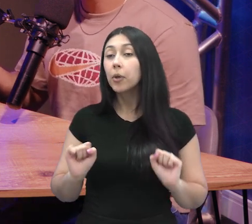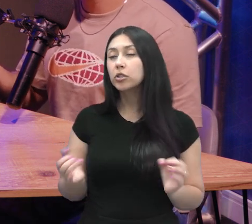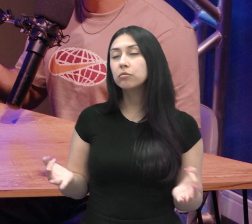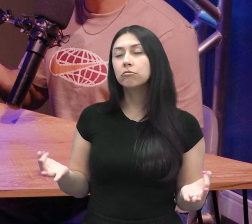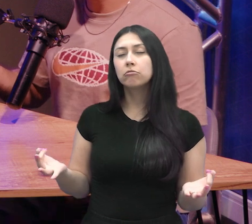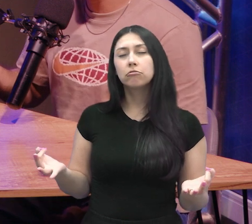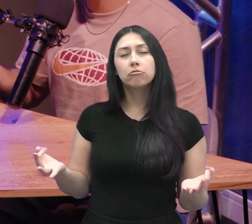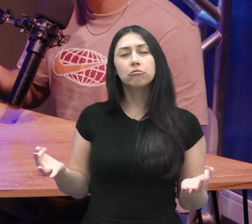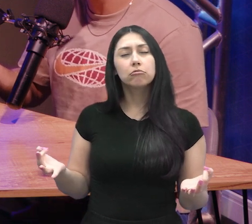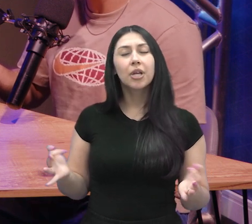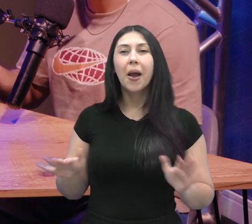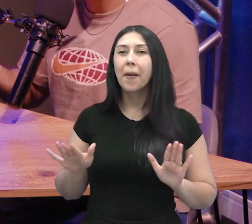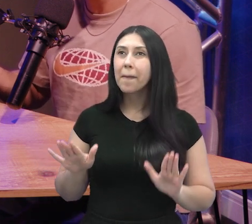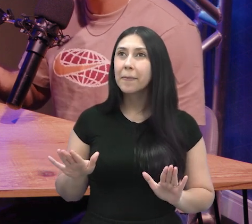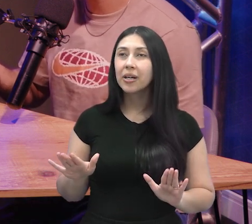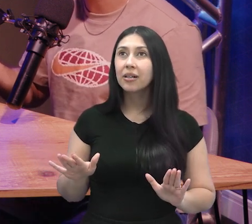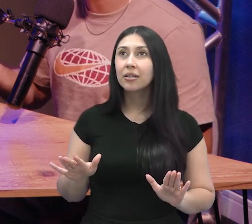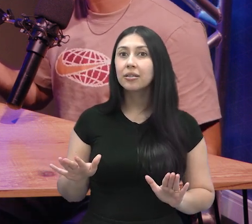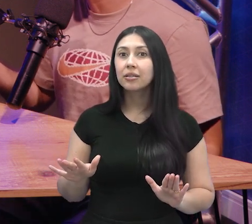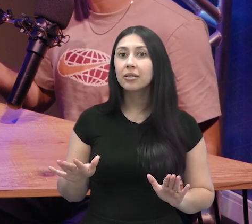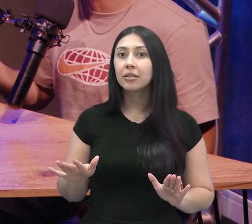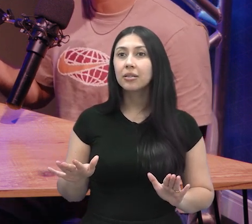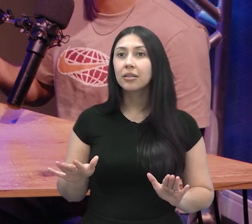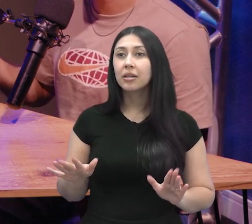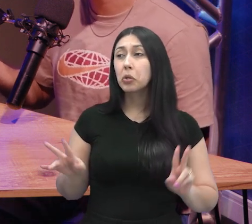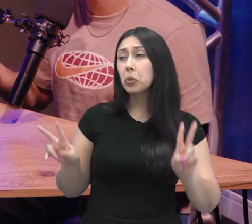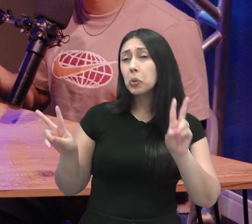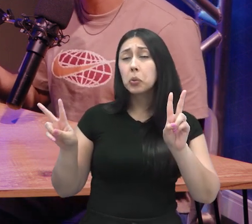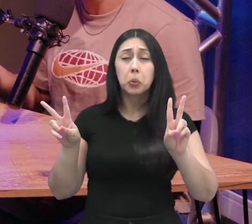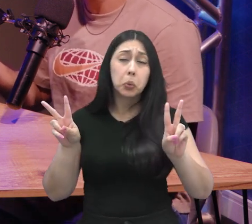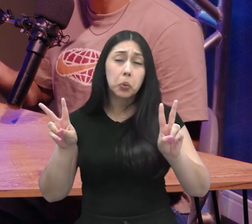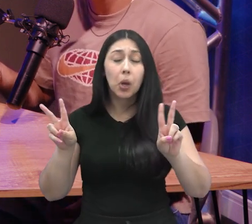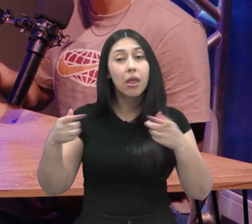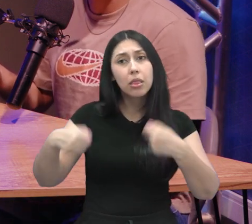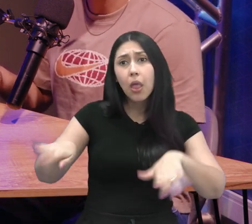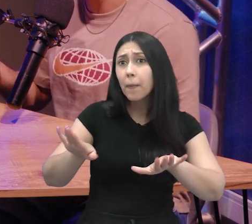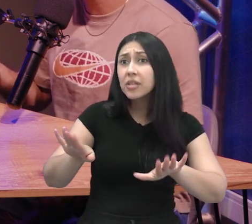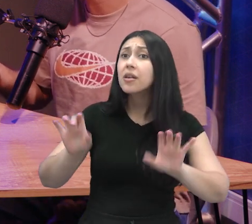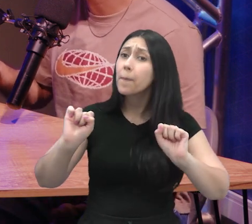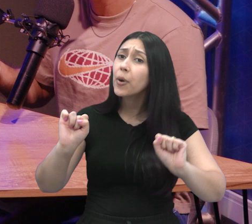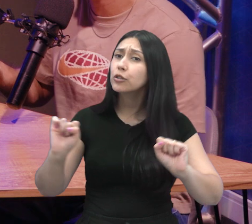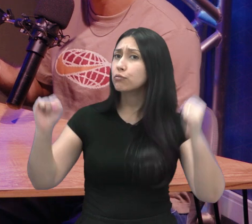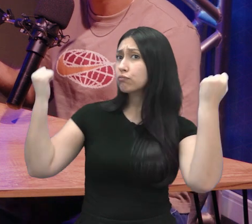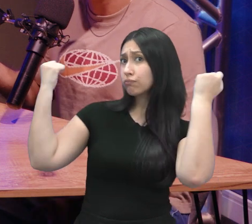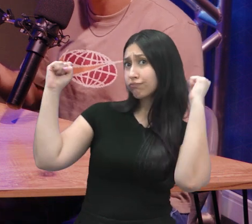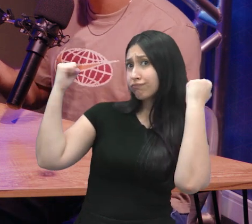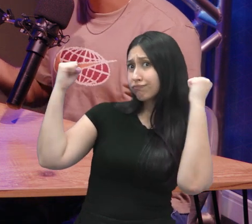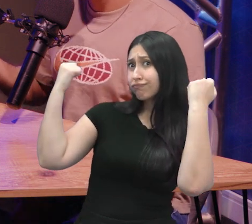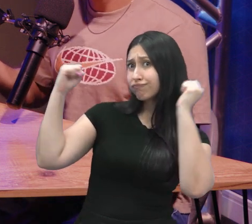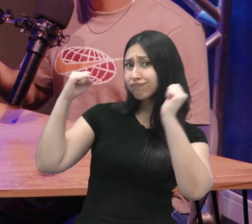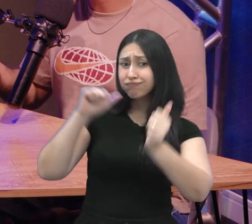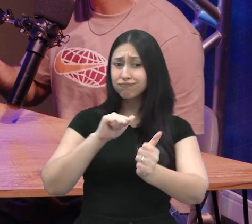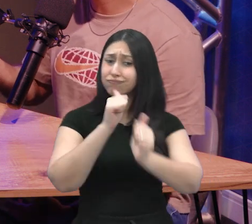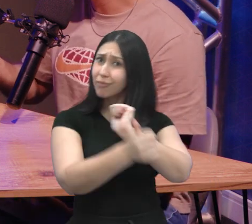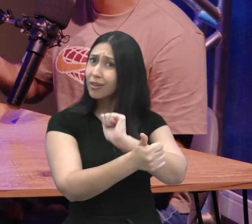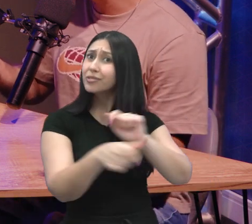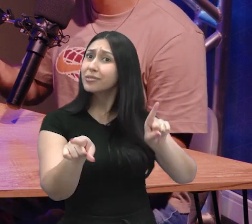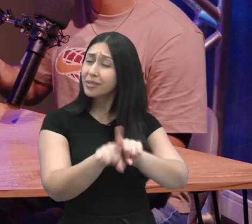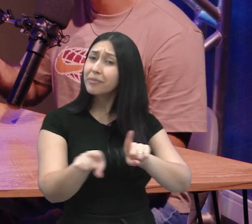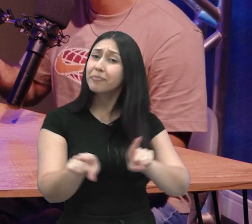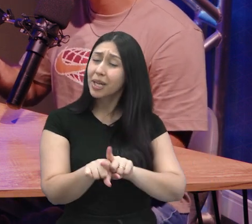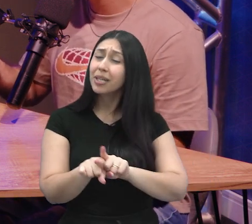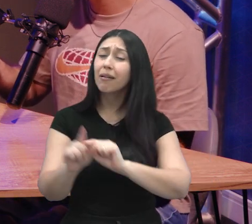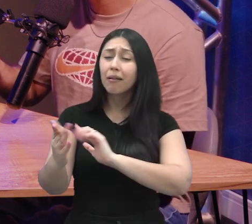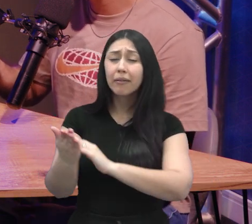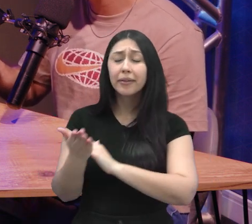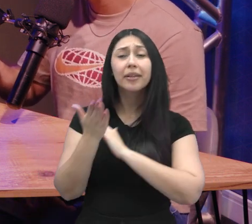sei lá, meditação, mas não necessariamente alguma coisa da paz. Você pode ir treinar musculação, praticar um